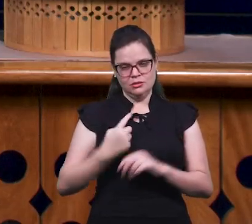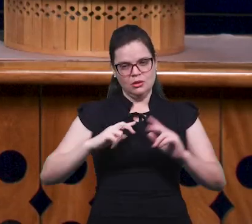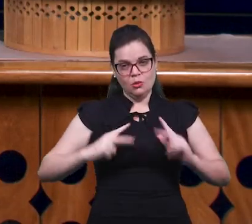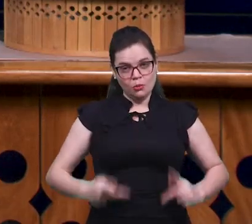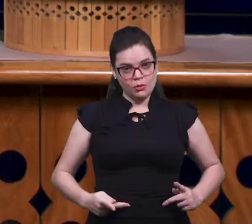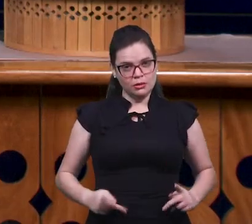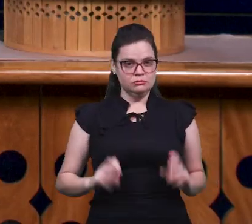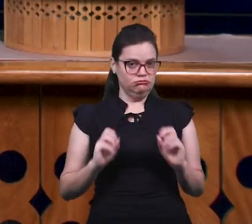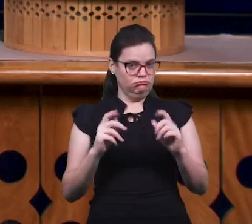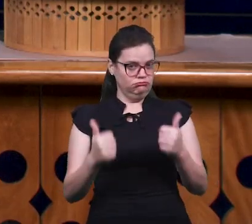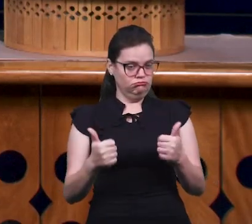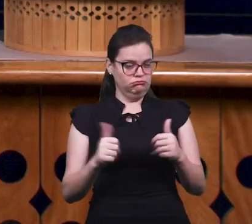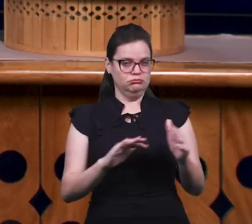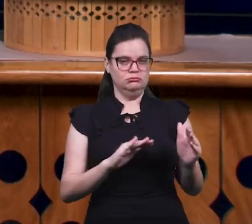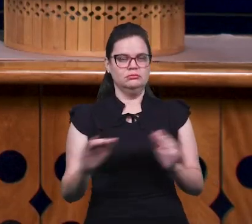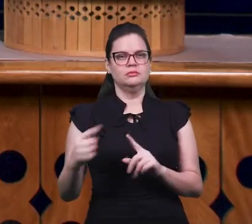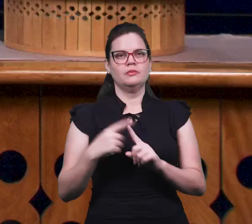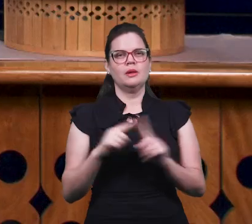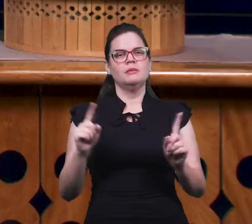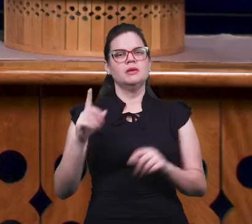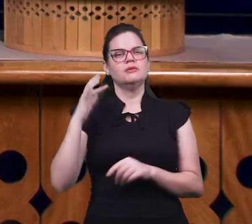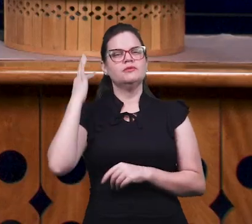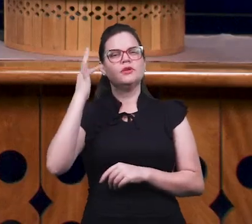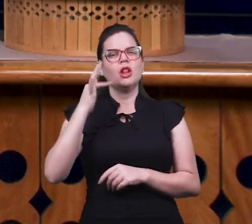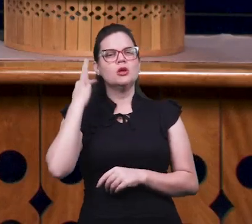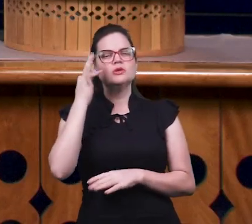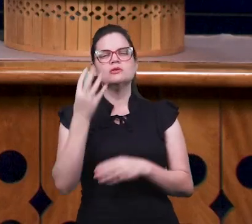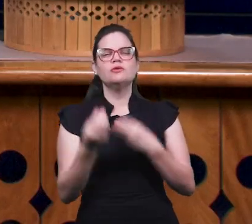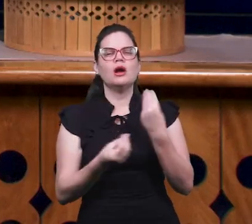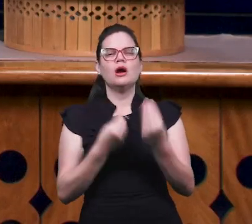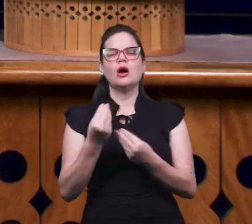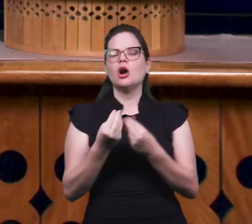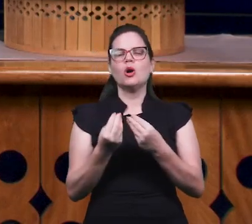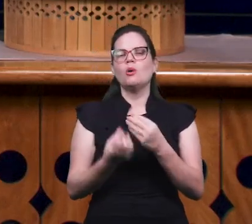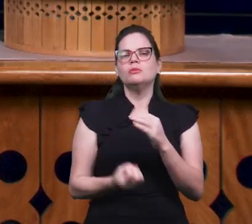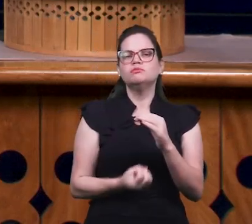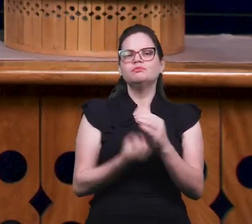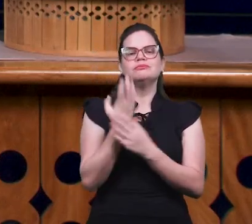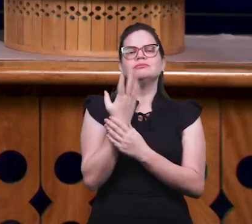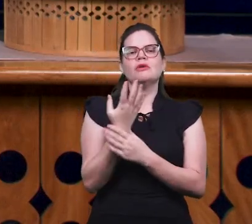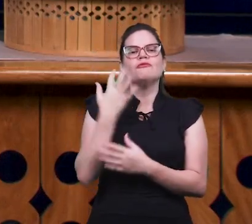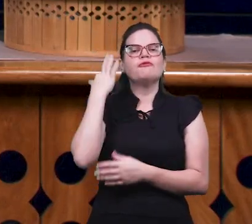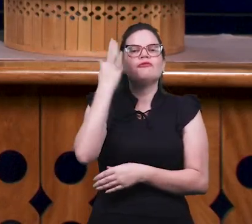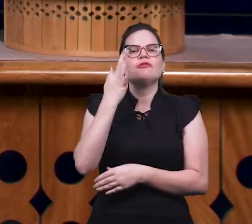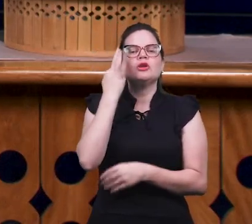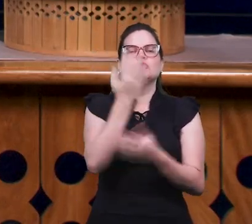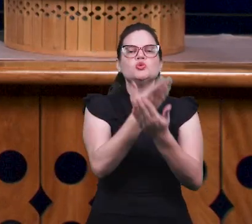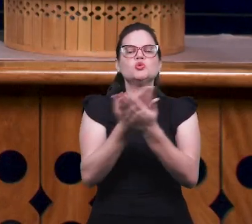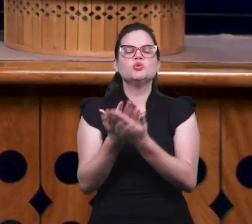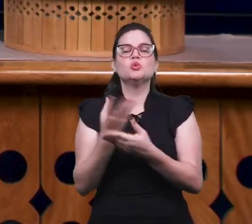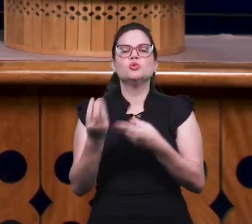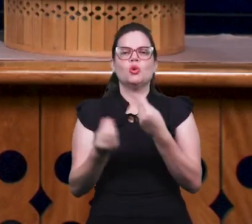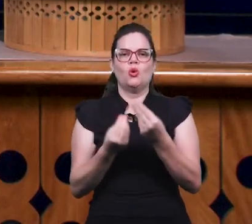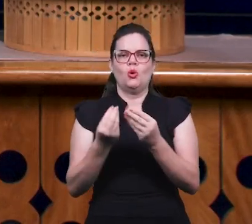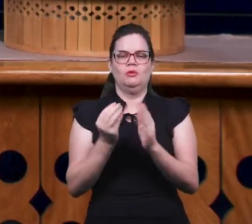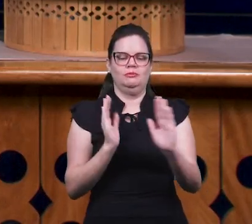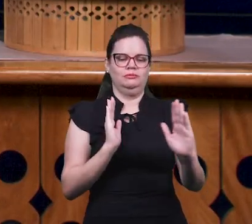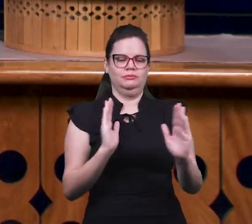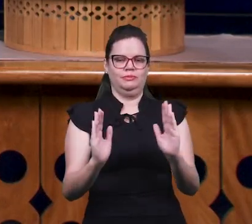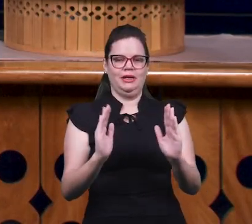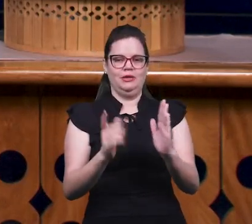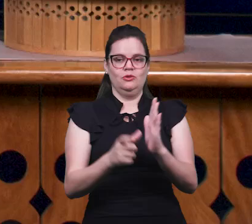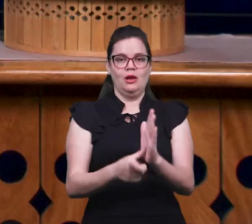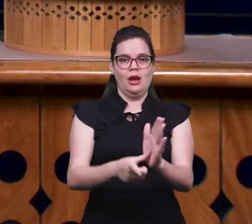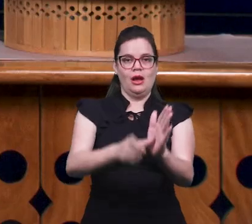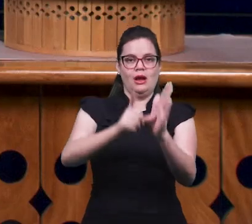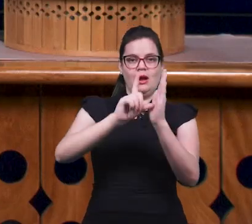surgiu aproximadamente no ano 400, por aí, antes de Cristo, exatamente, parece até coincidência, né? Exatamente na